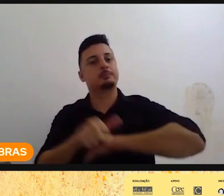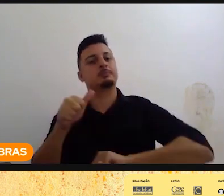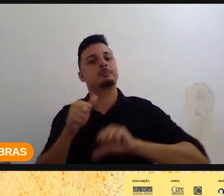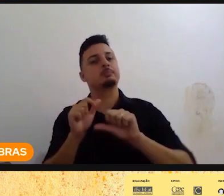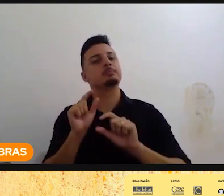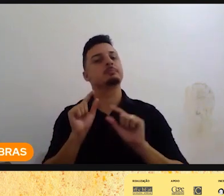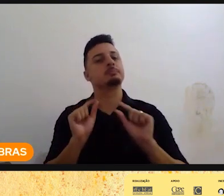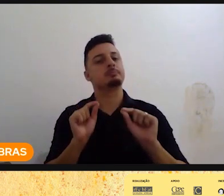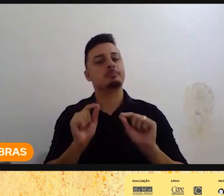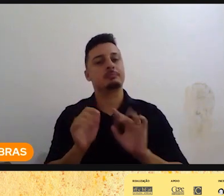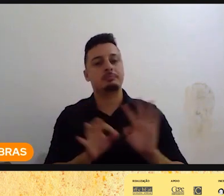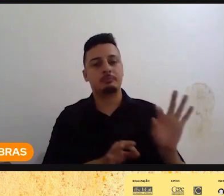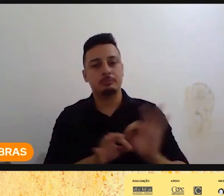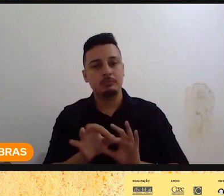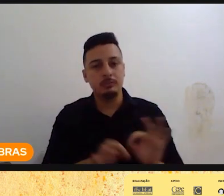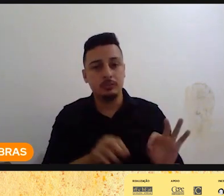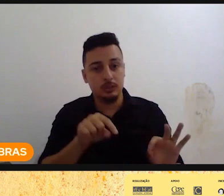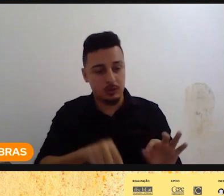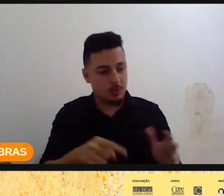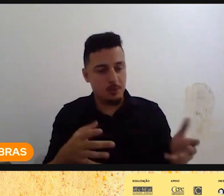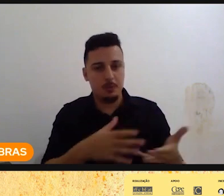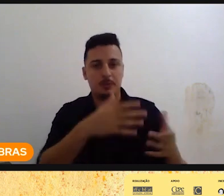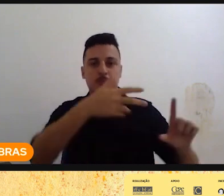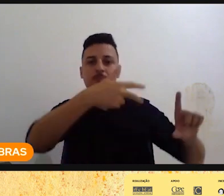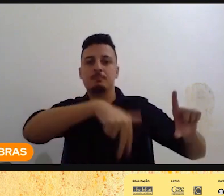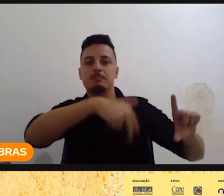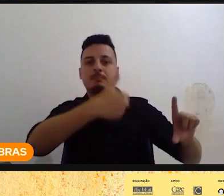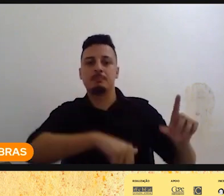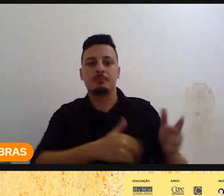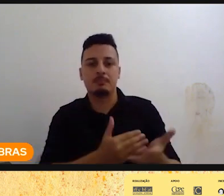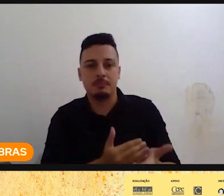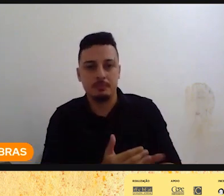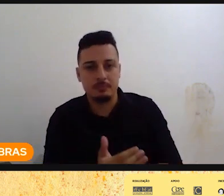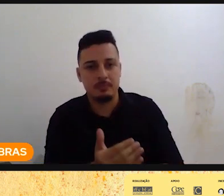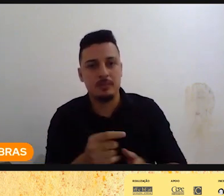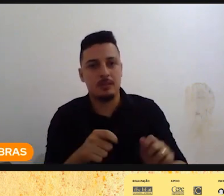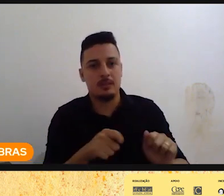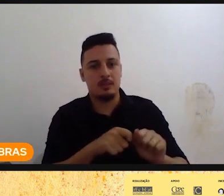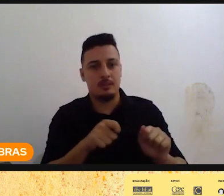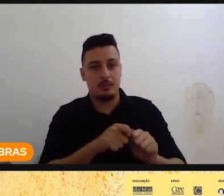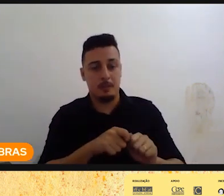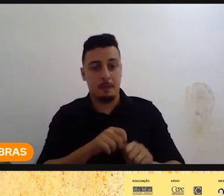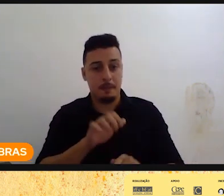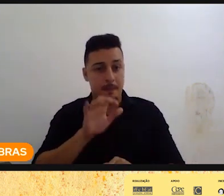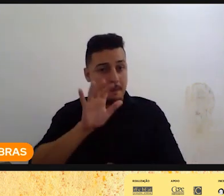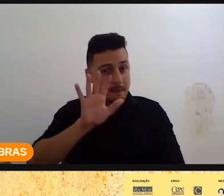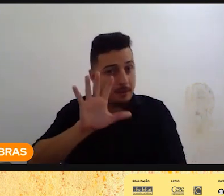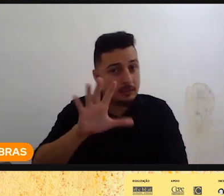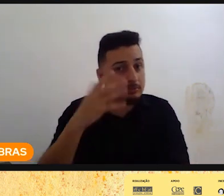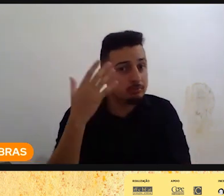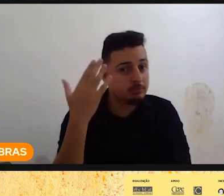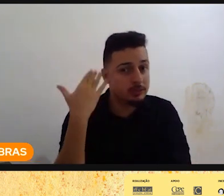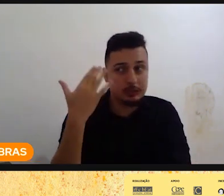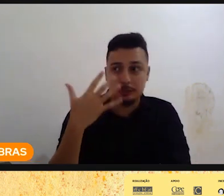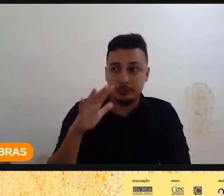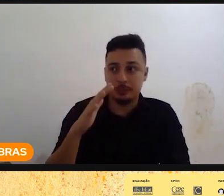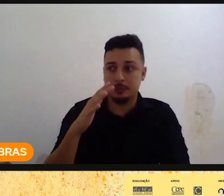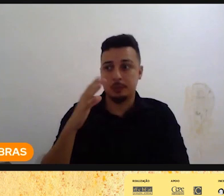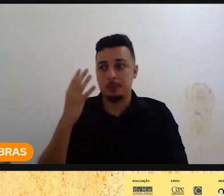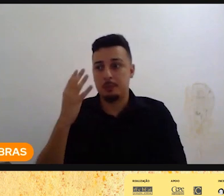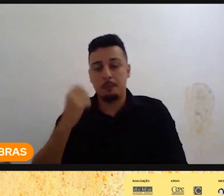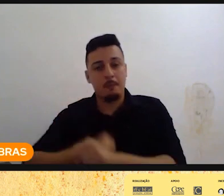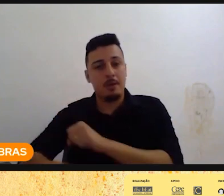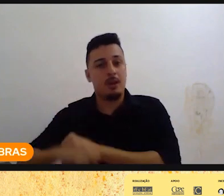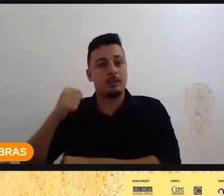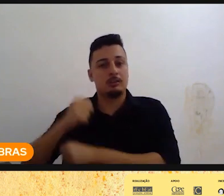produção de um longo de animação hoje é maior do que um live action, por exemplo. Mas antigamente, lá, vamos dizer, há 4, 5 anos atrás, não